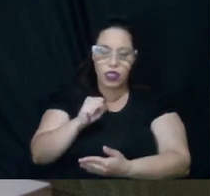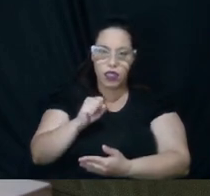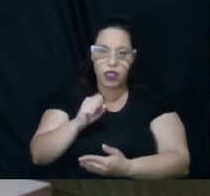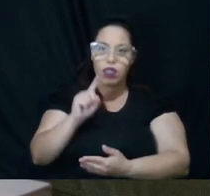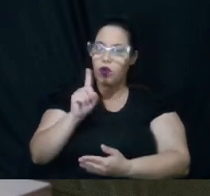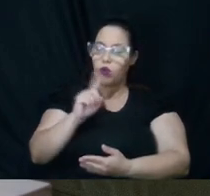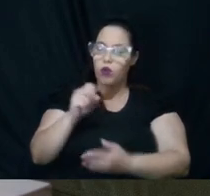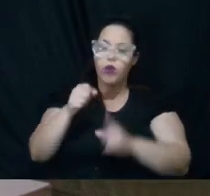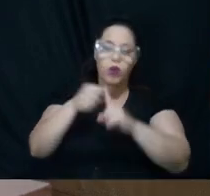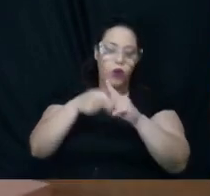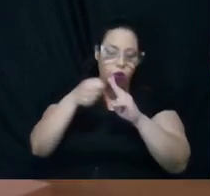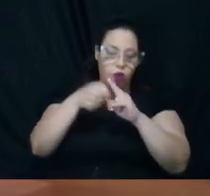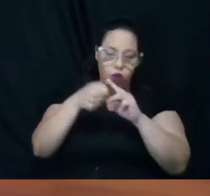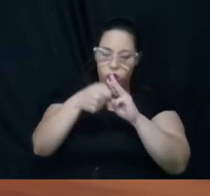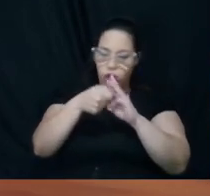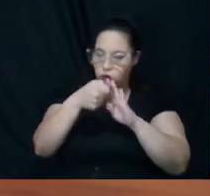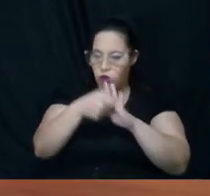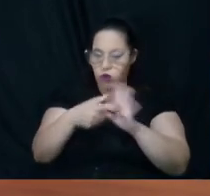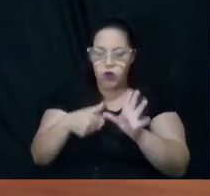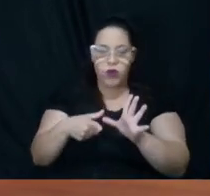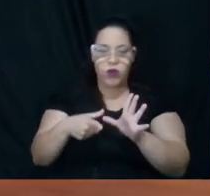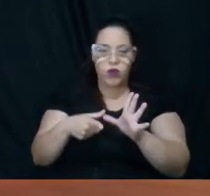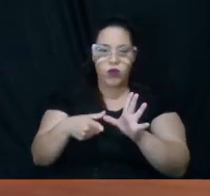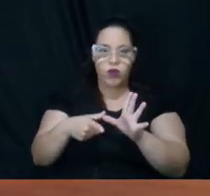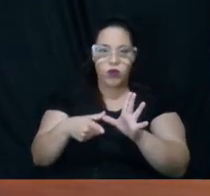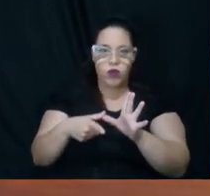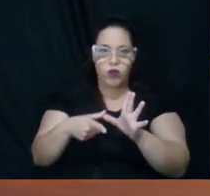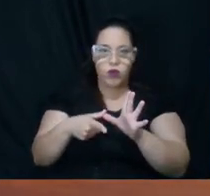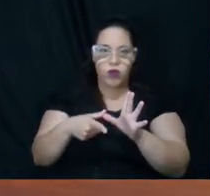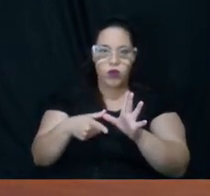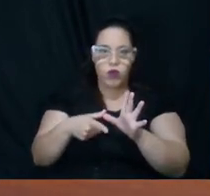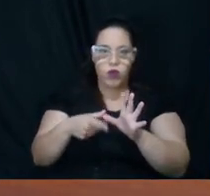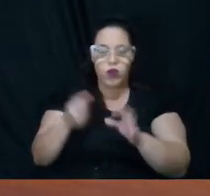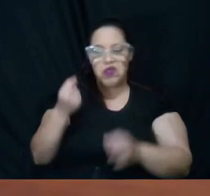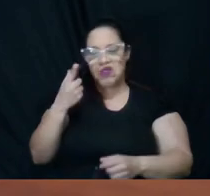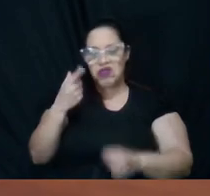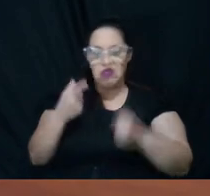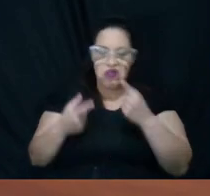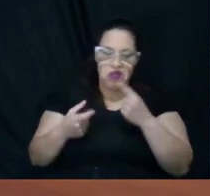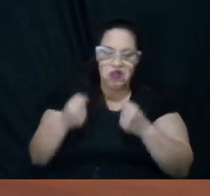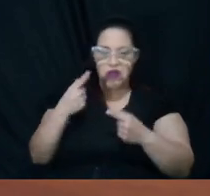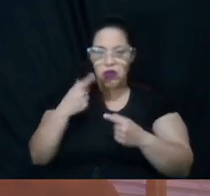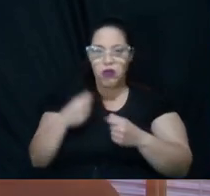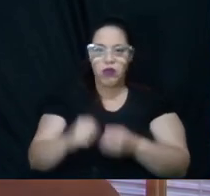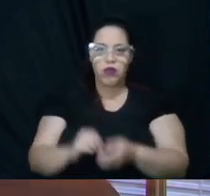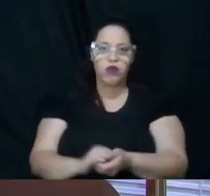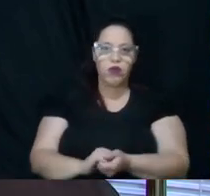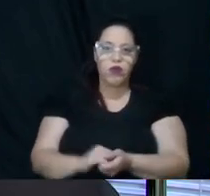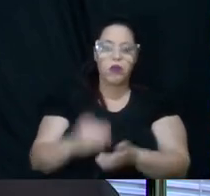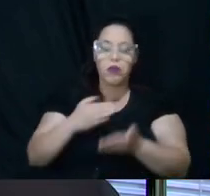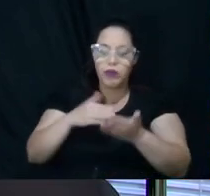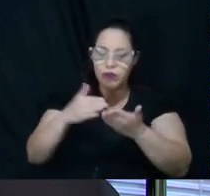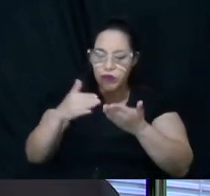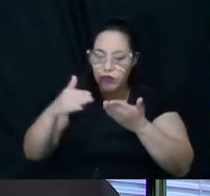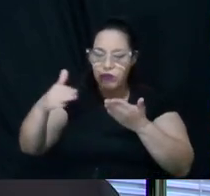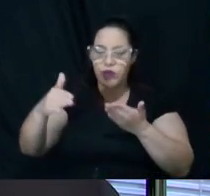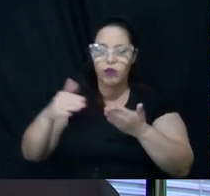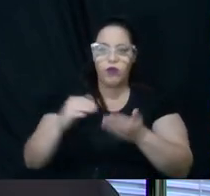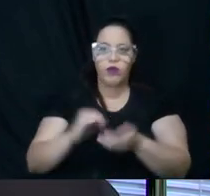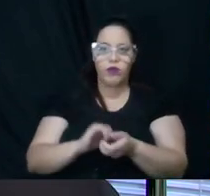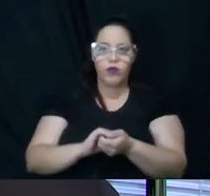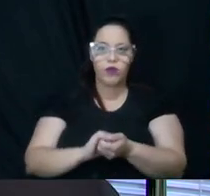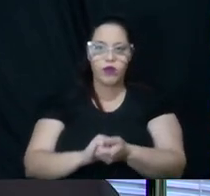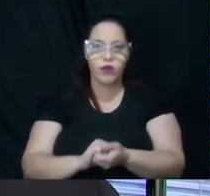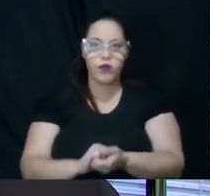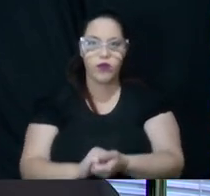receitas eventuais para um prazo maior de tempo, né? Quando a gente fala de planejamento a médio e longo prazo, você já faz um planejamento pensando